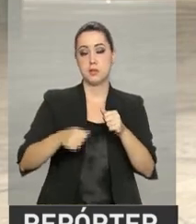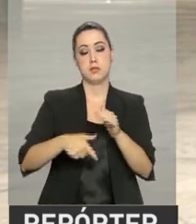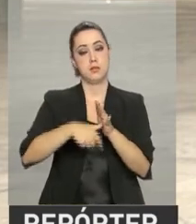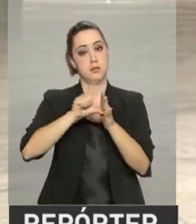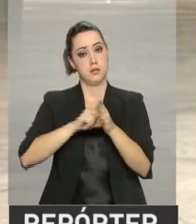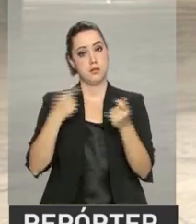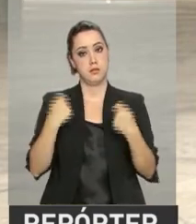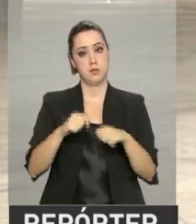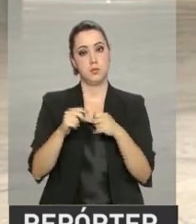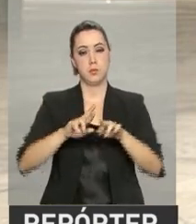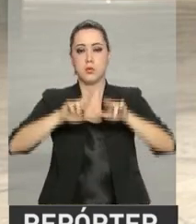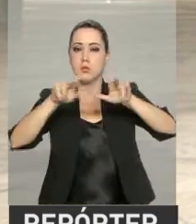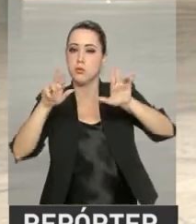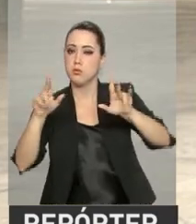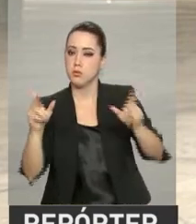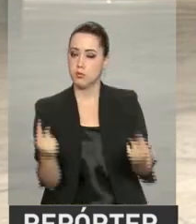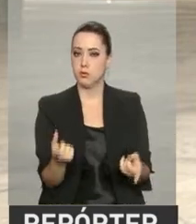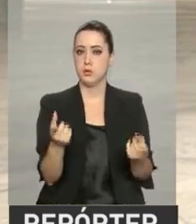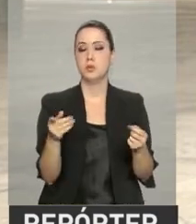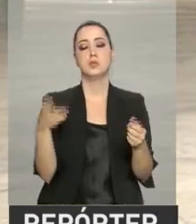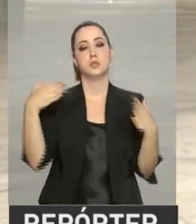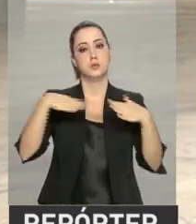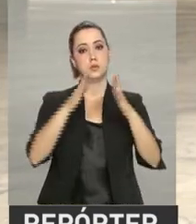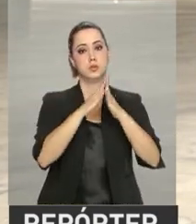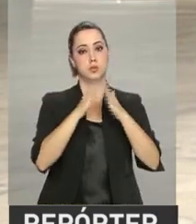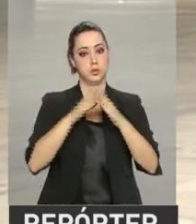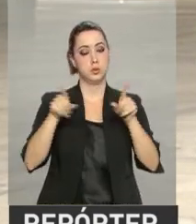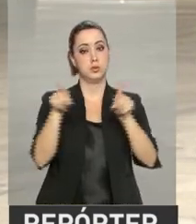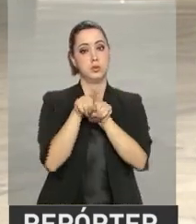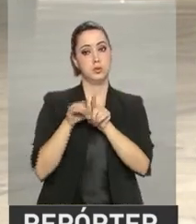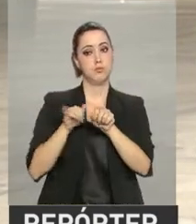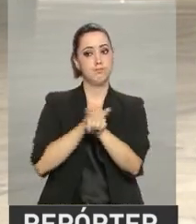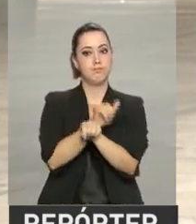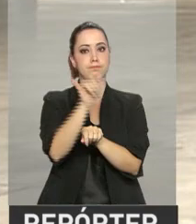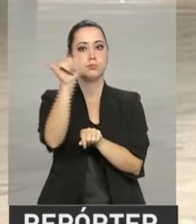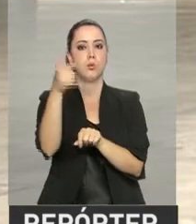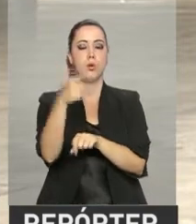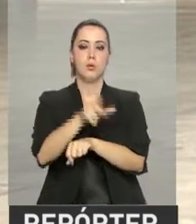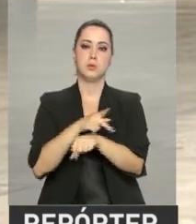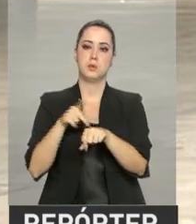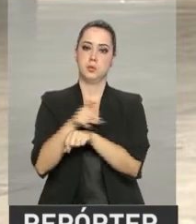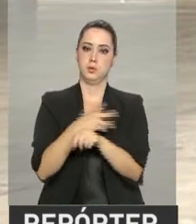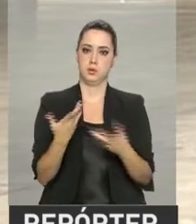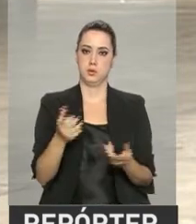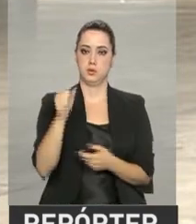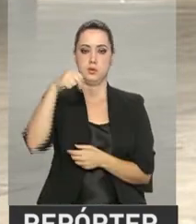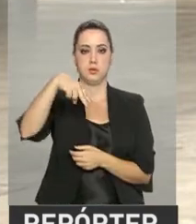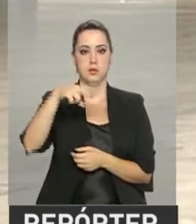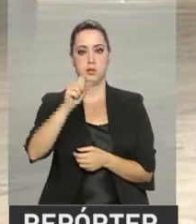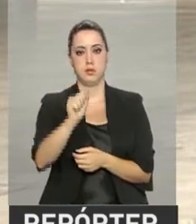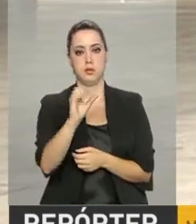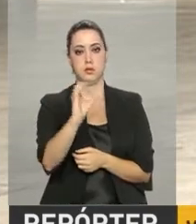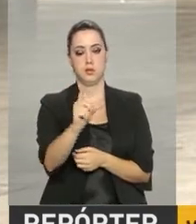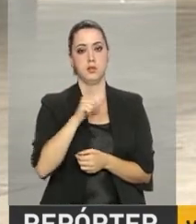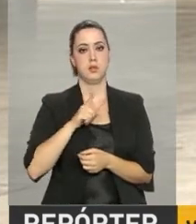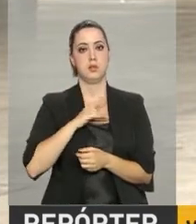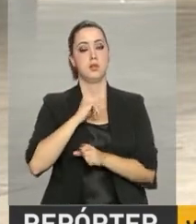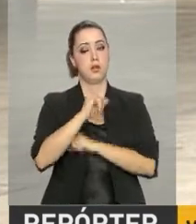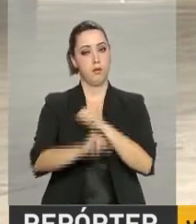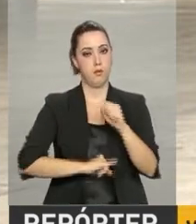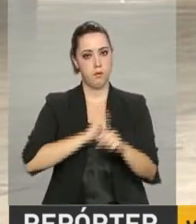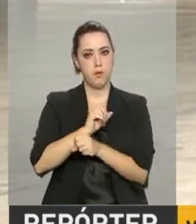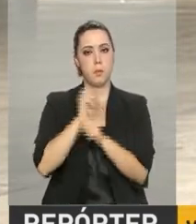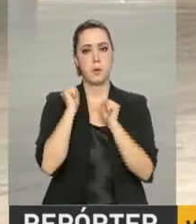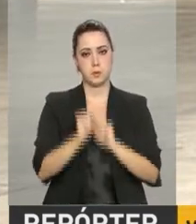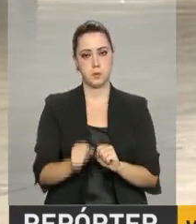para vôo internacional anac conta com canais de comunicação para reclamações e dúvidas pela internet que é o